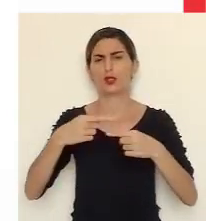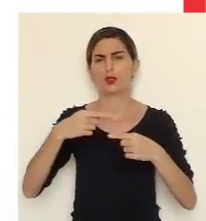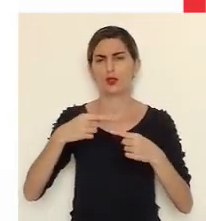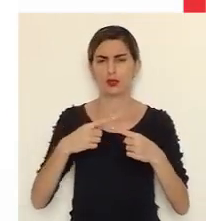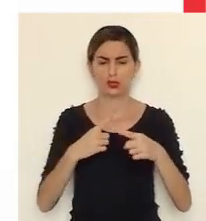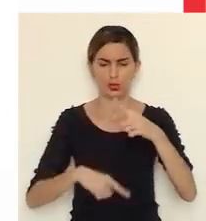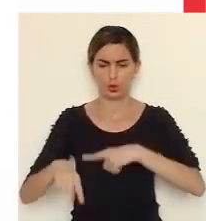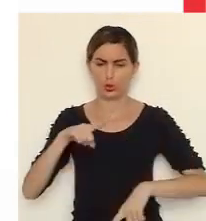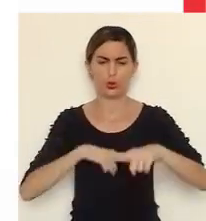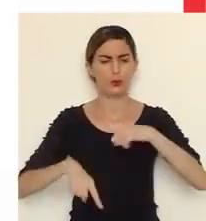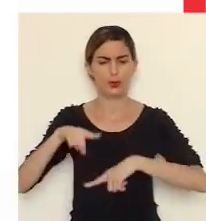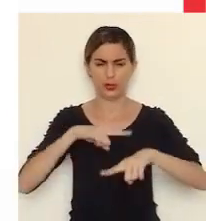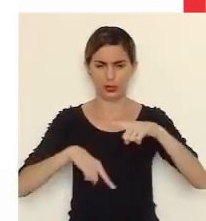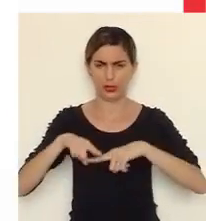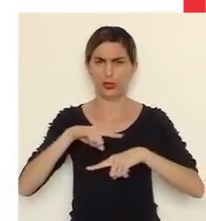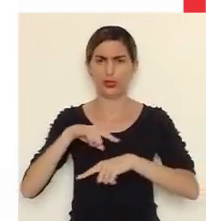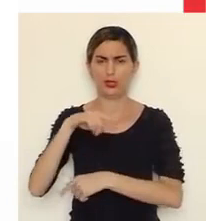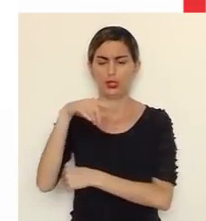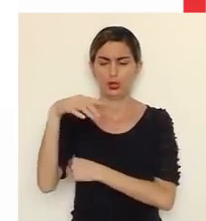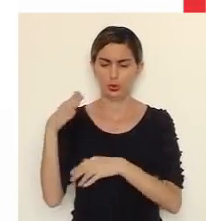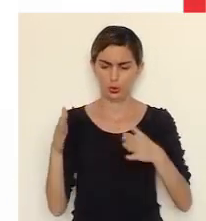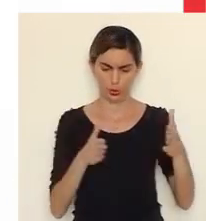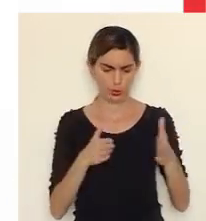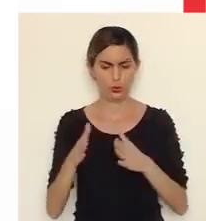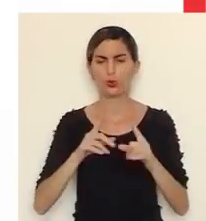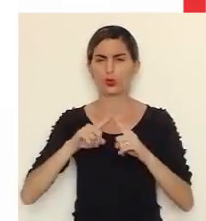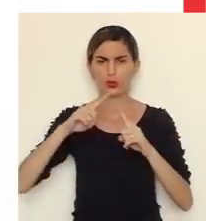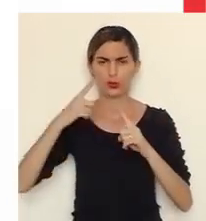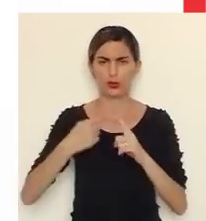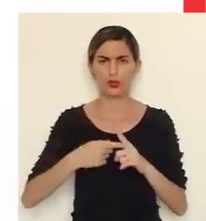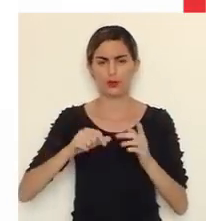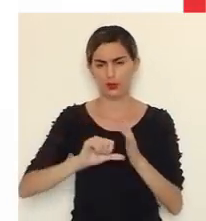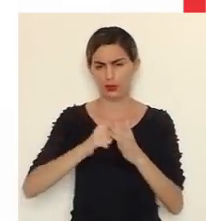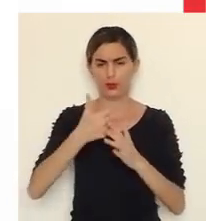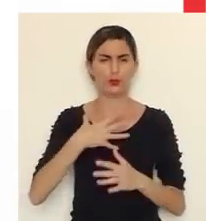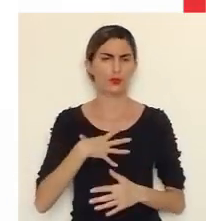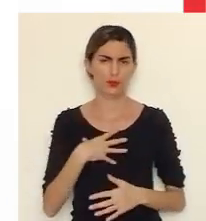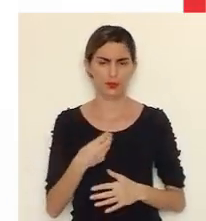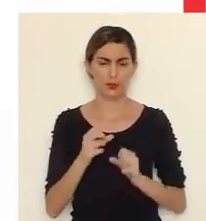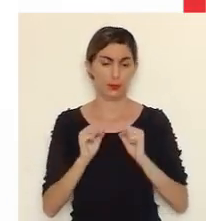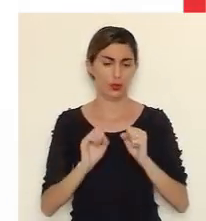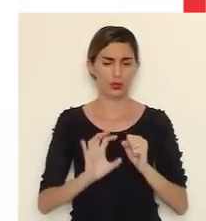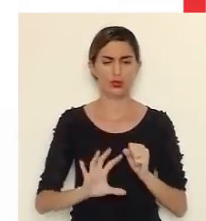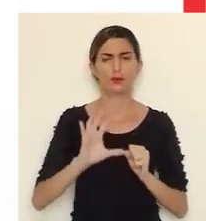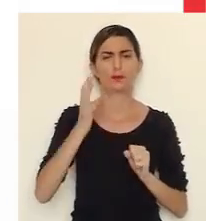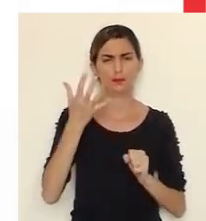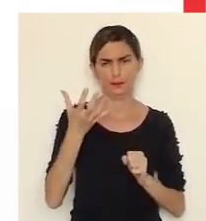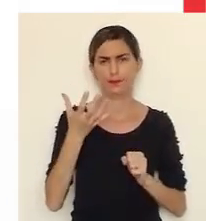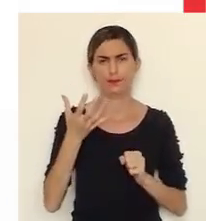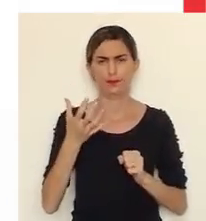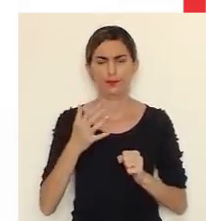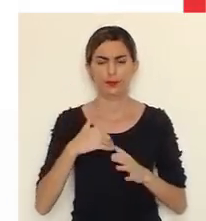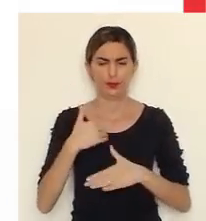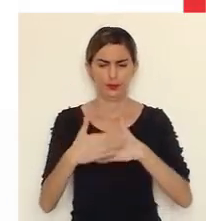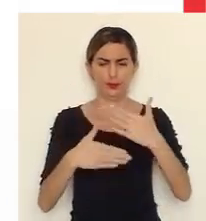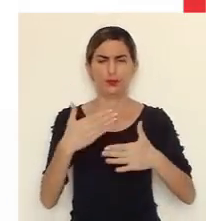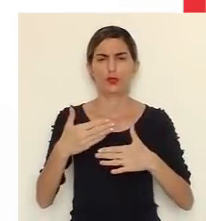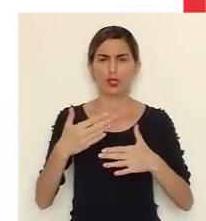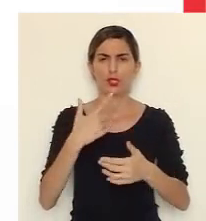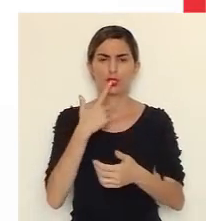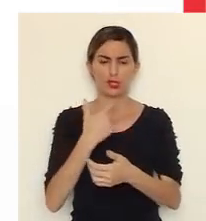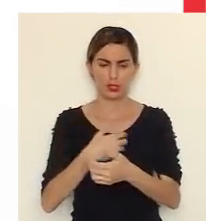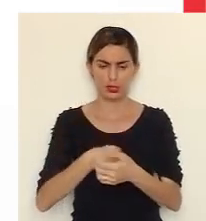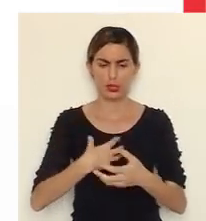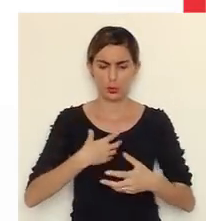herança mendeliana dominante, durante a gravidez deste primeiro filho, pode ocorrer que, dada